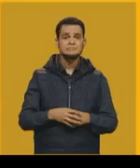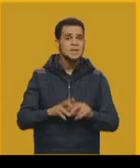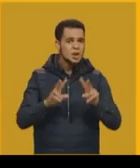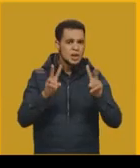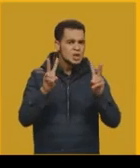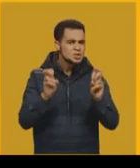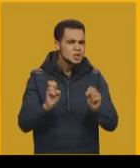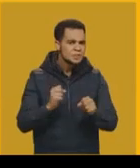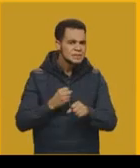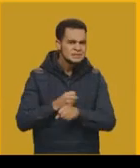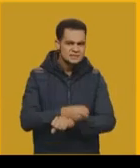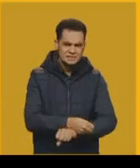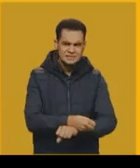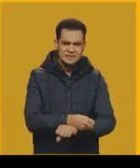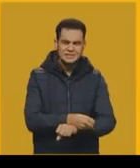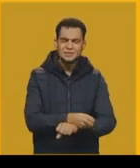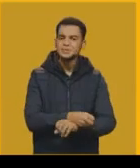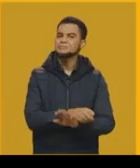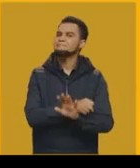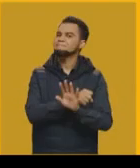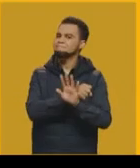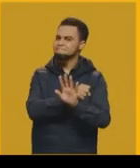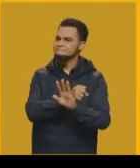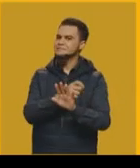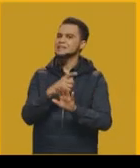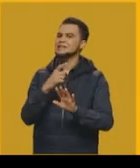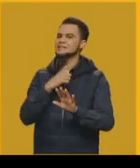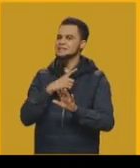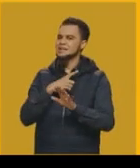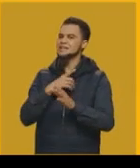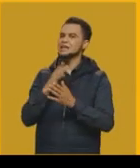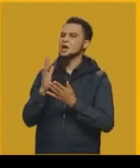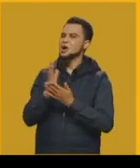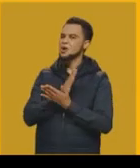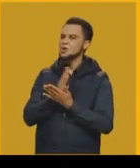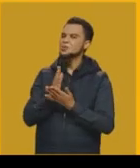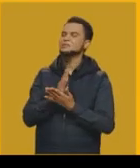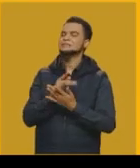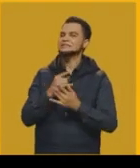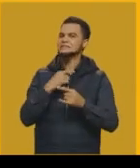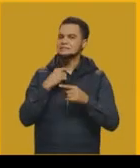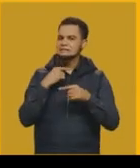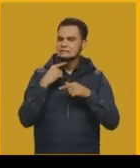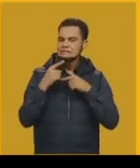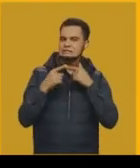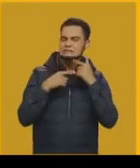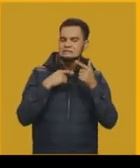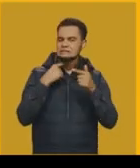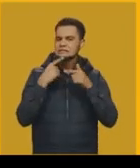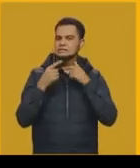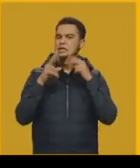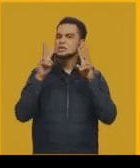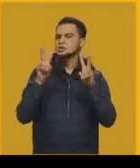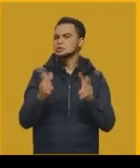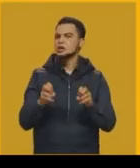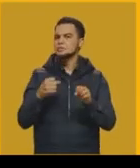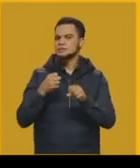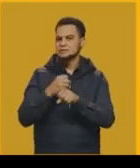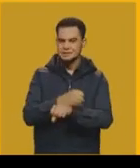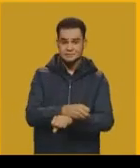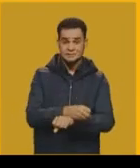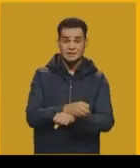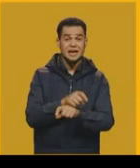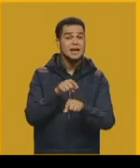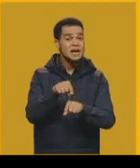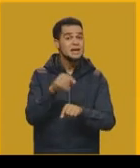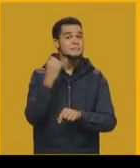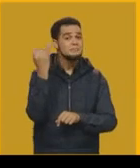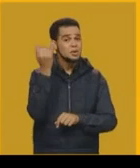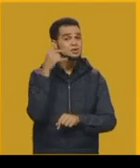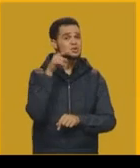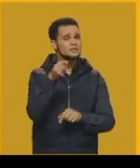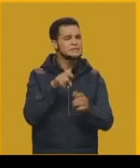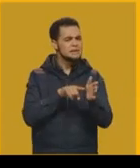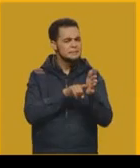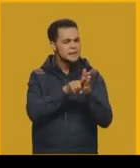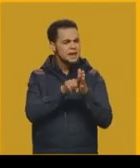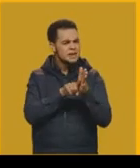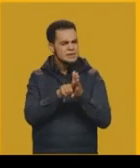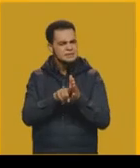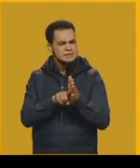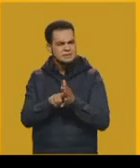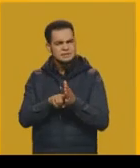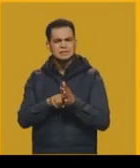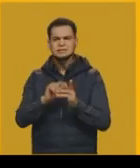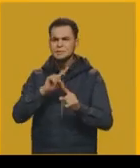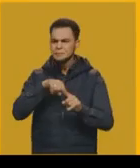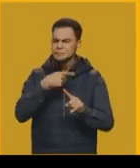alguns questionamentos a respeito da escravização de pessoas, que é muito importante que você busque mais informação a respeito disso,